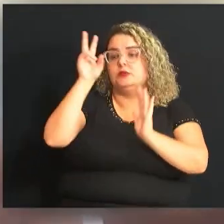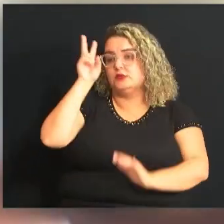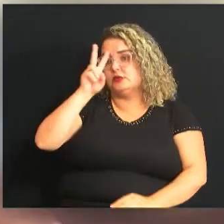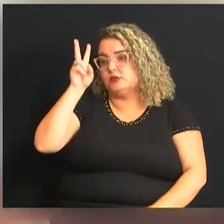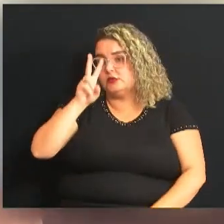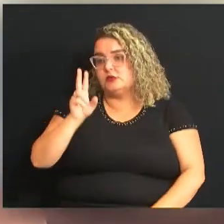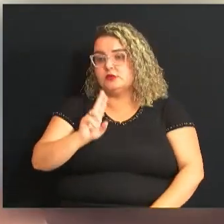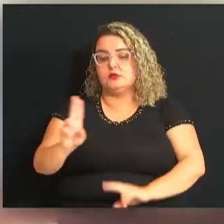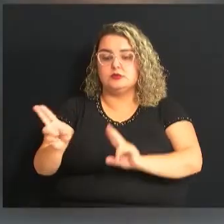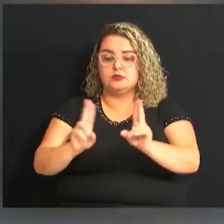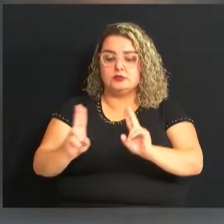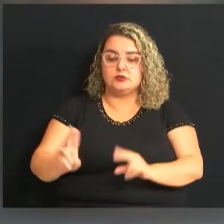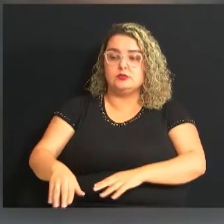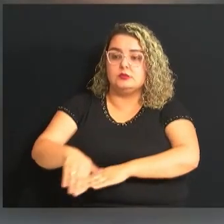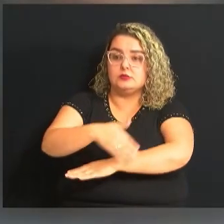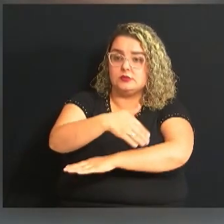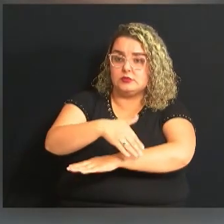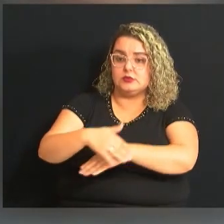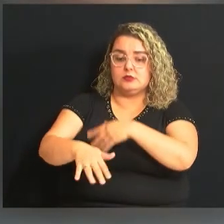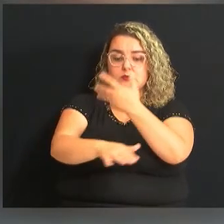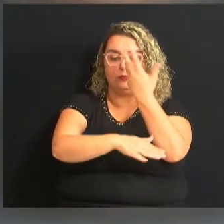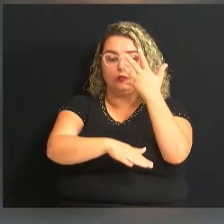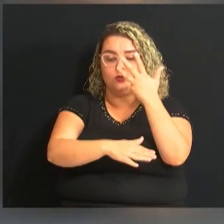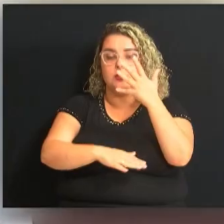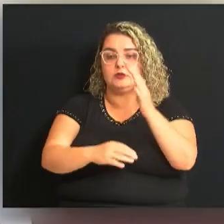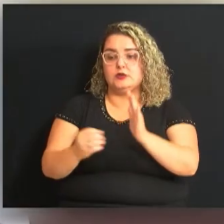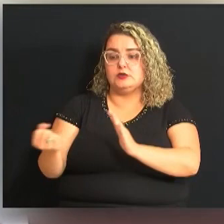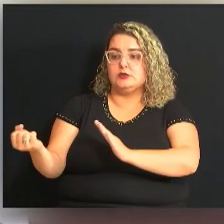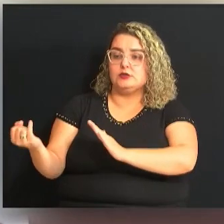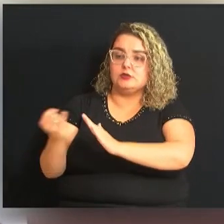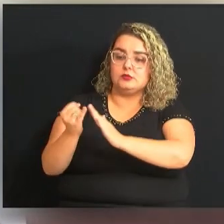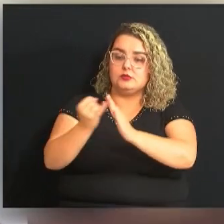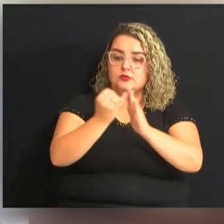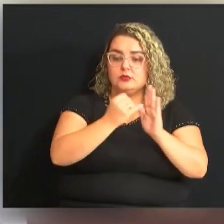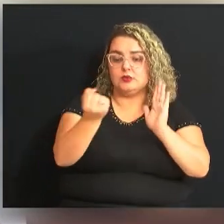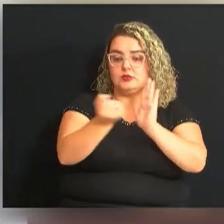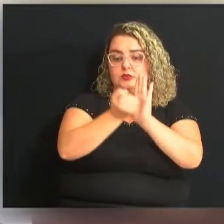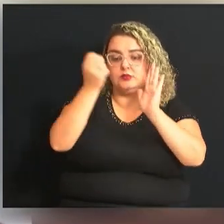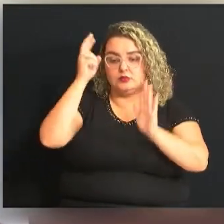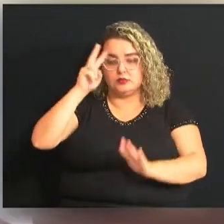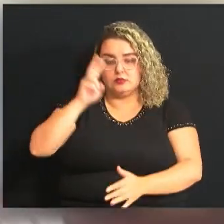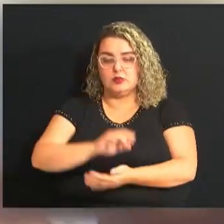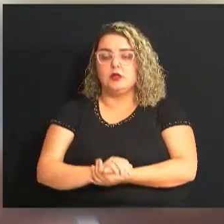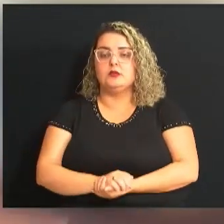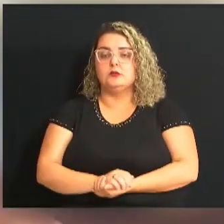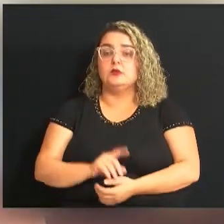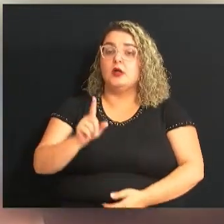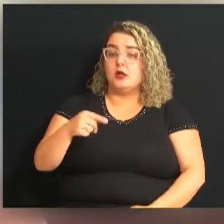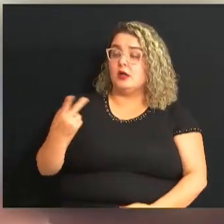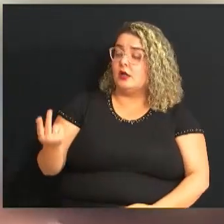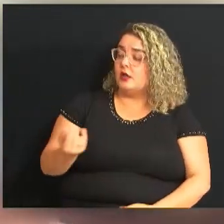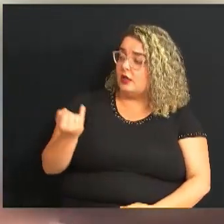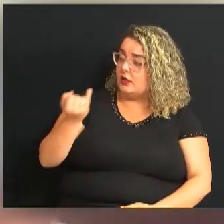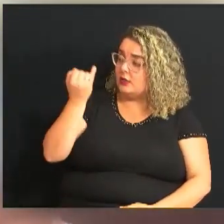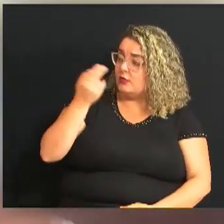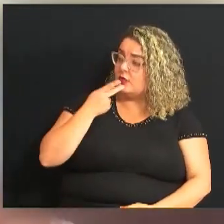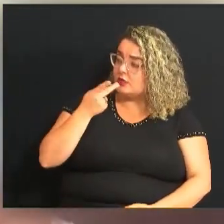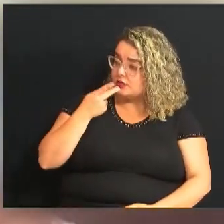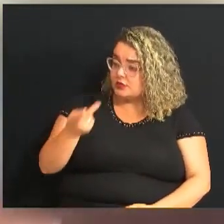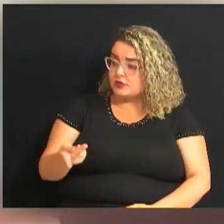das ruas, praças e monumentos de Campinas. É muito importante a gente falar sobre